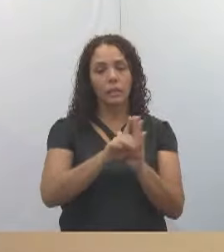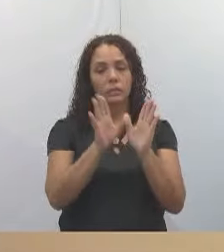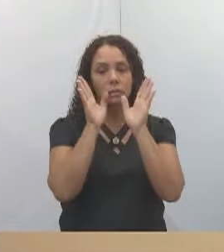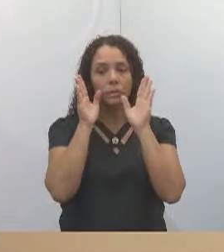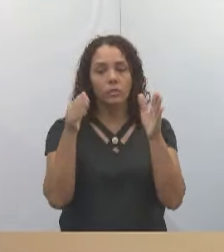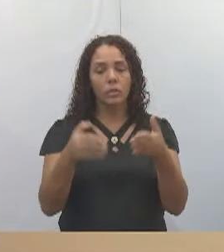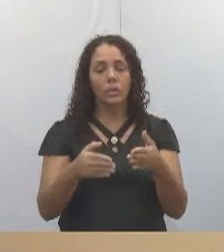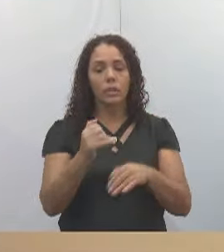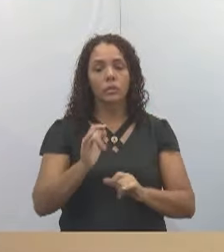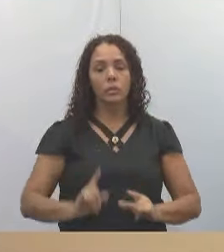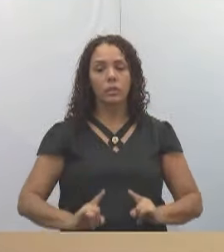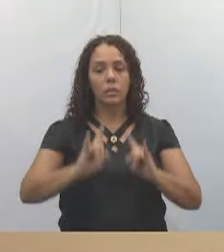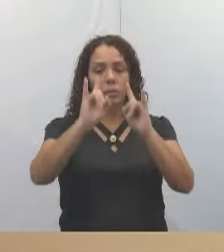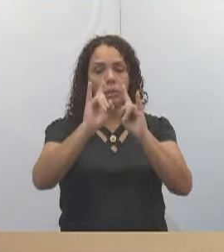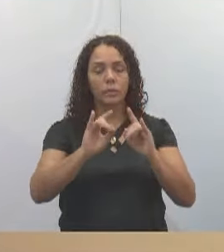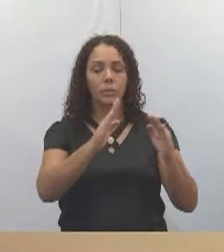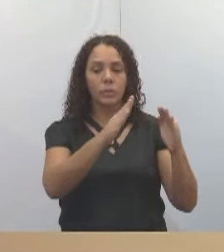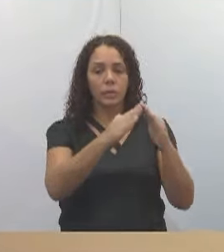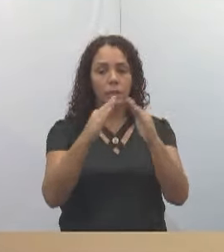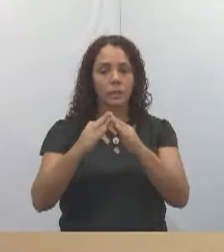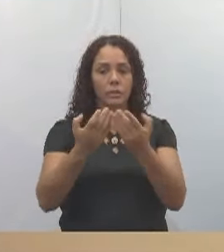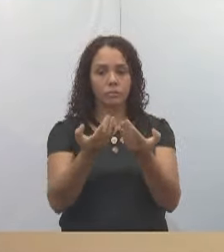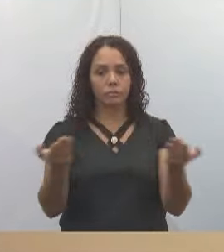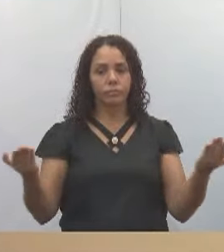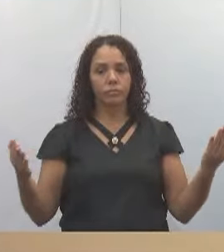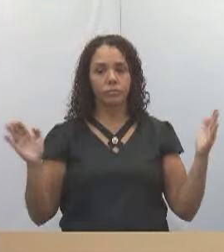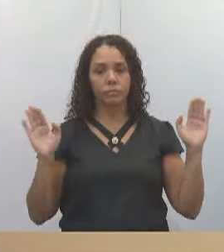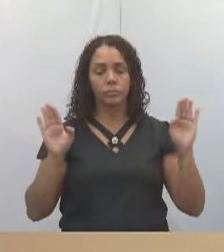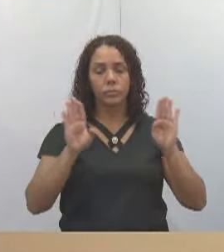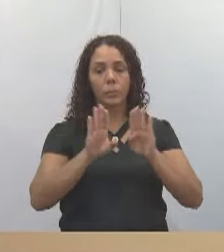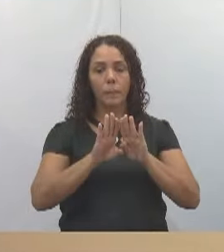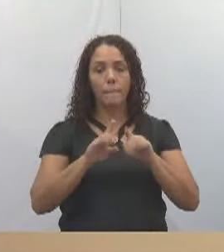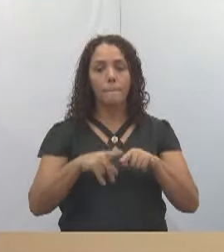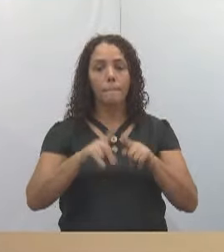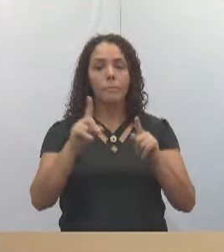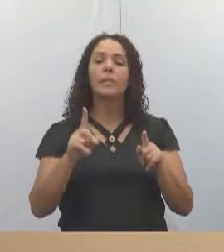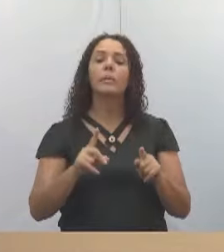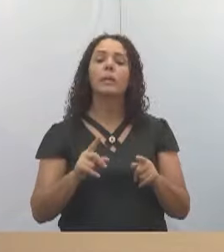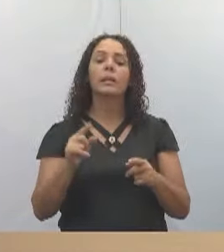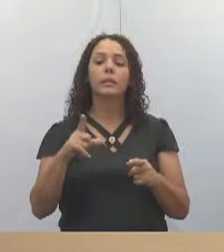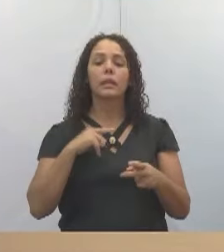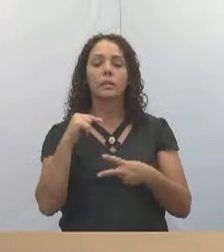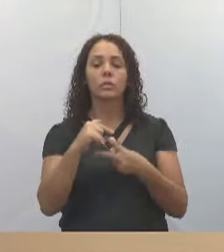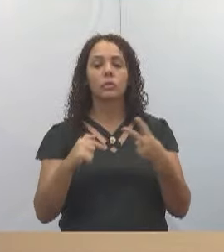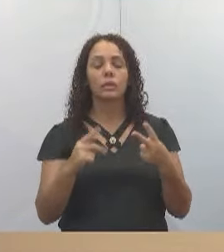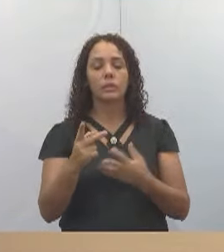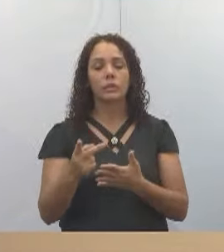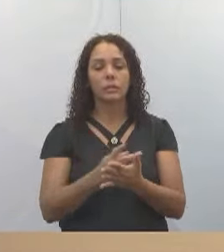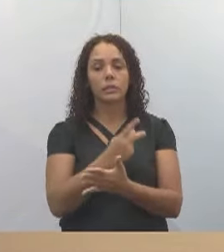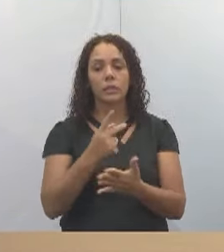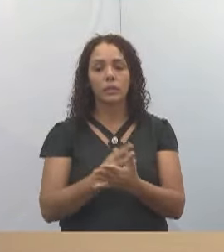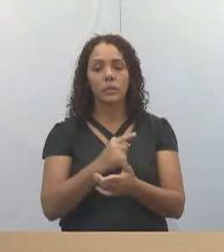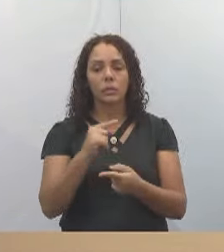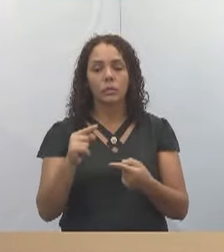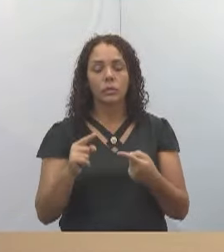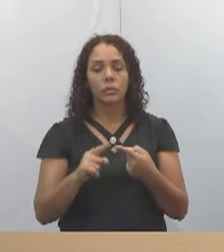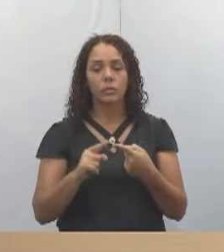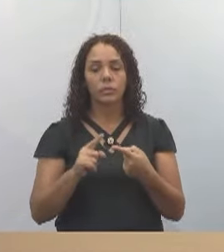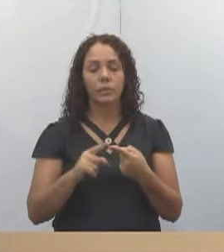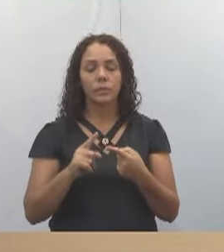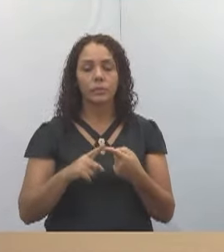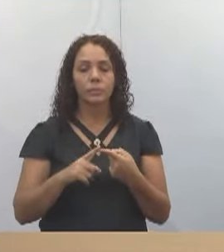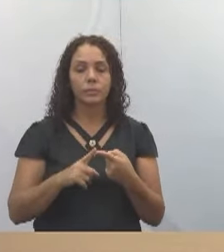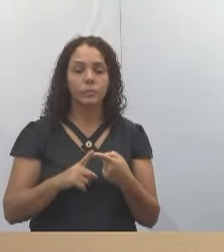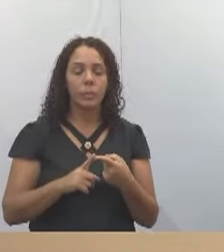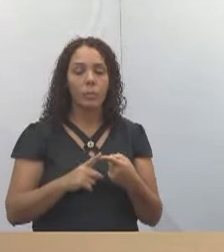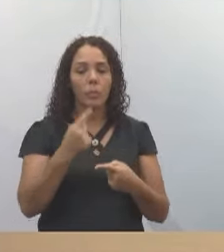casas em condomínio, o legislador municipal esbarrou em dois obstáculos à sua sanção. O